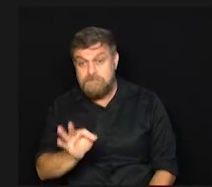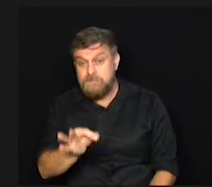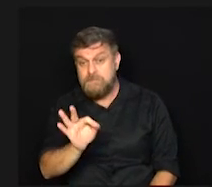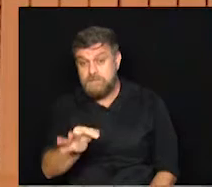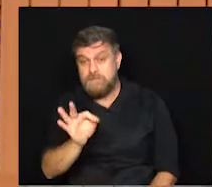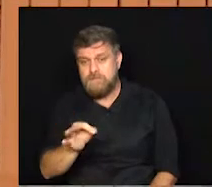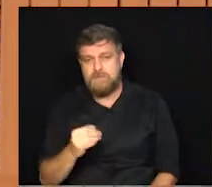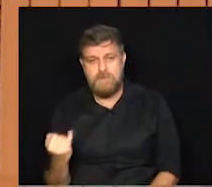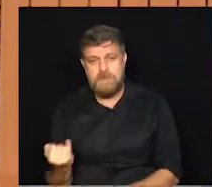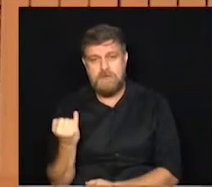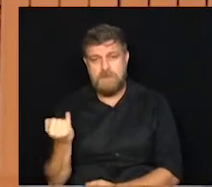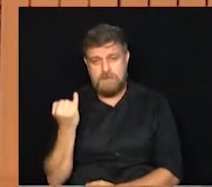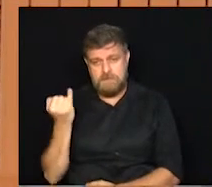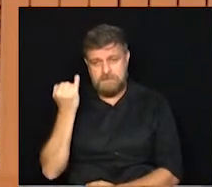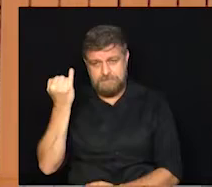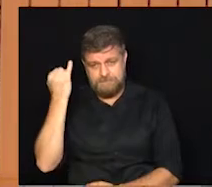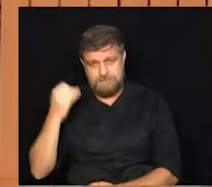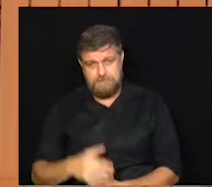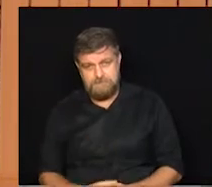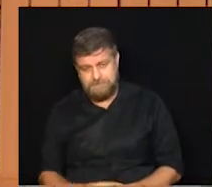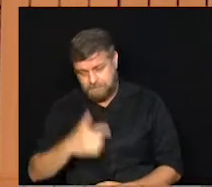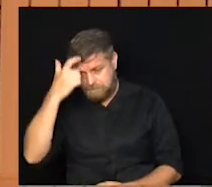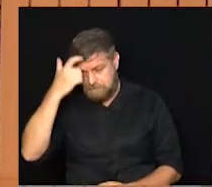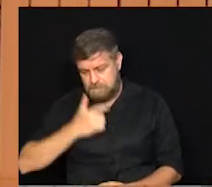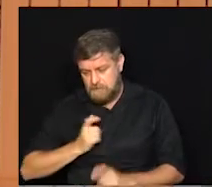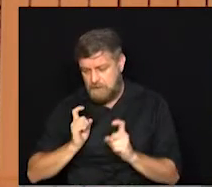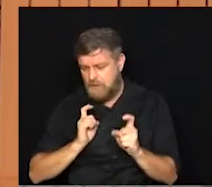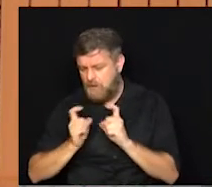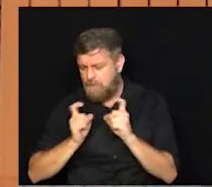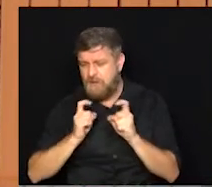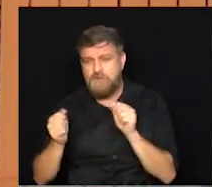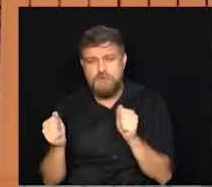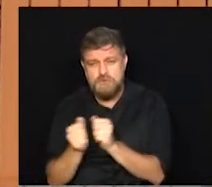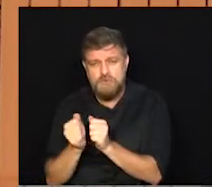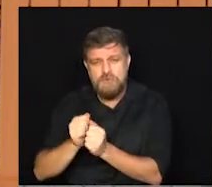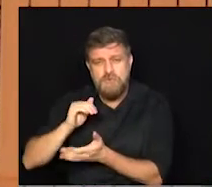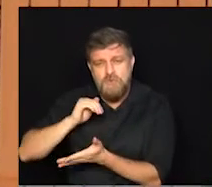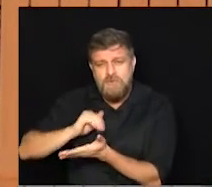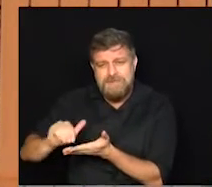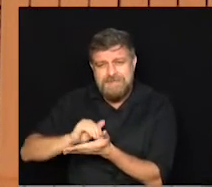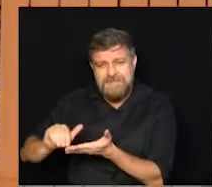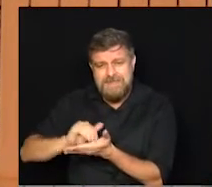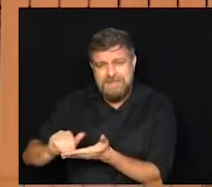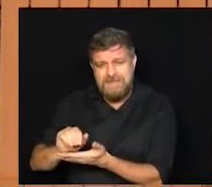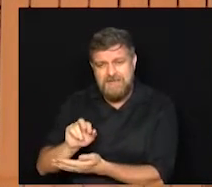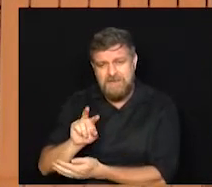realmente é importante. Eu estive reunido com o secretário o Vinícius.